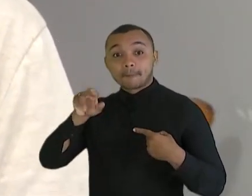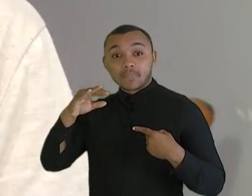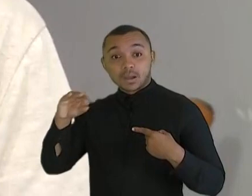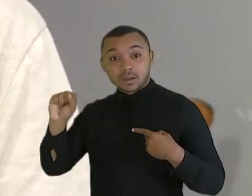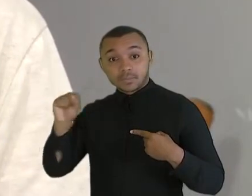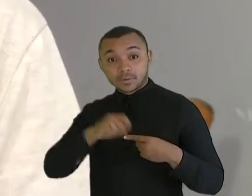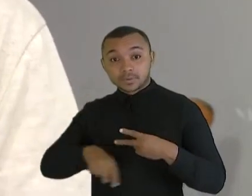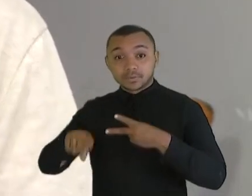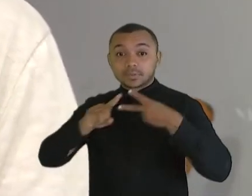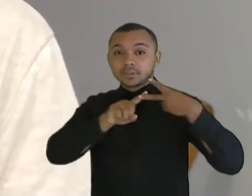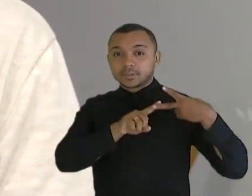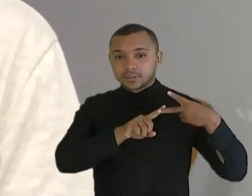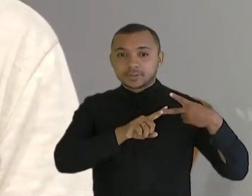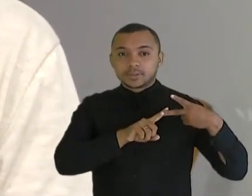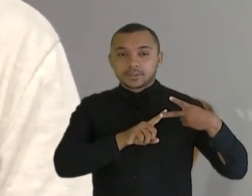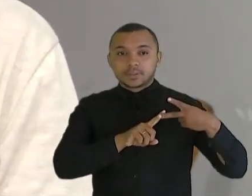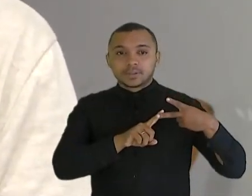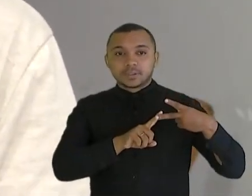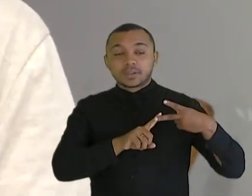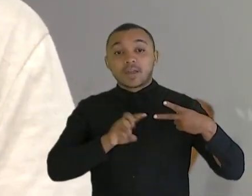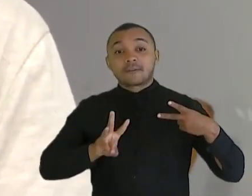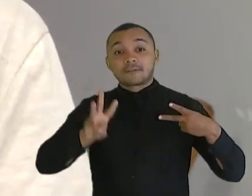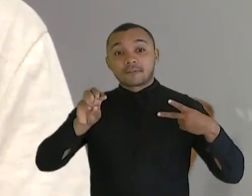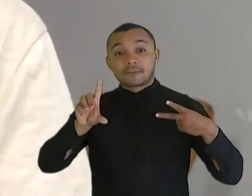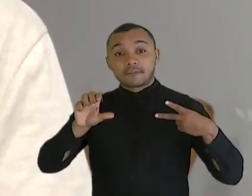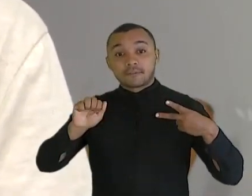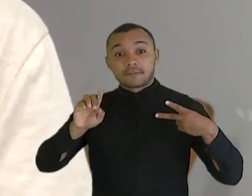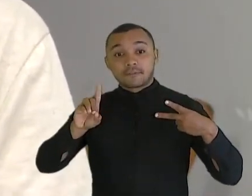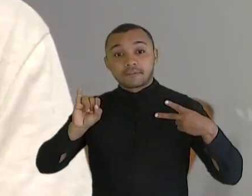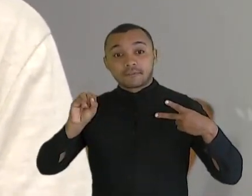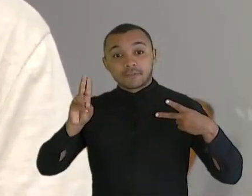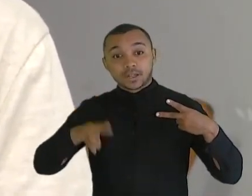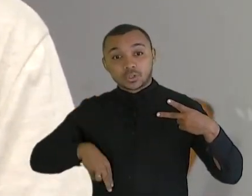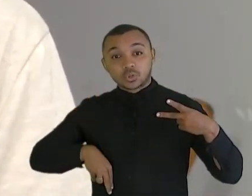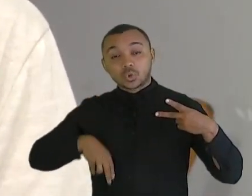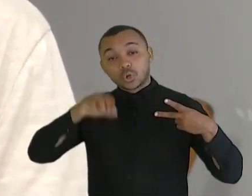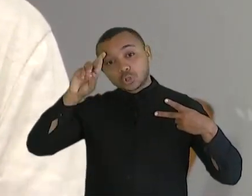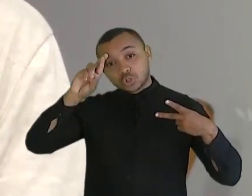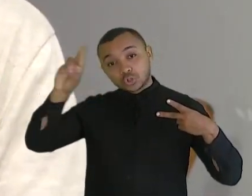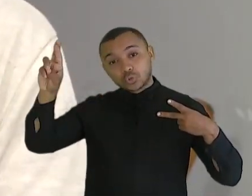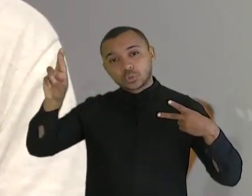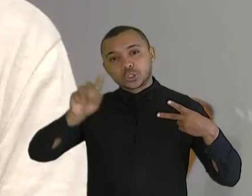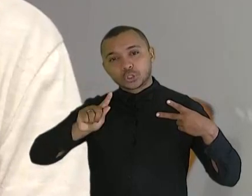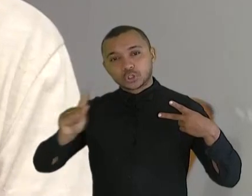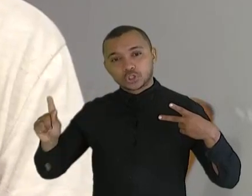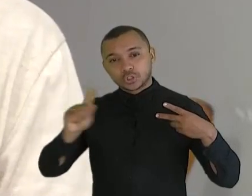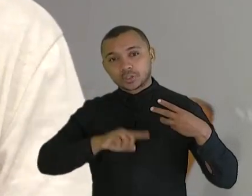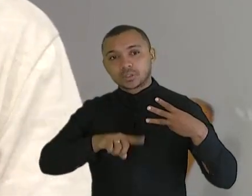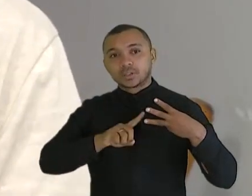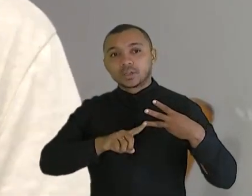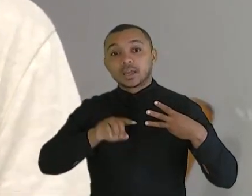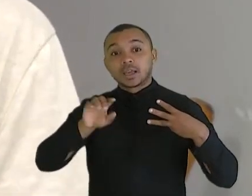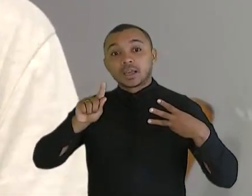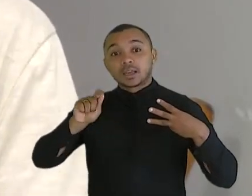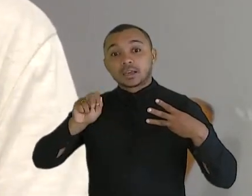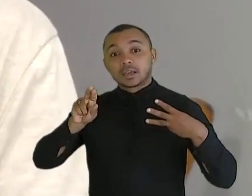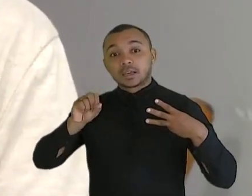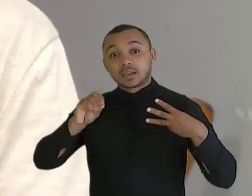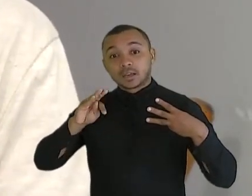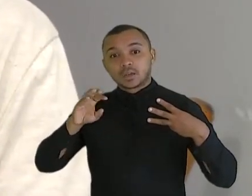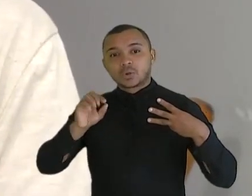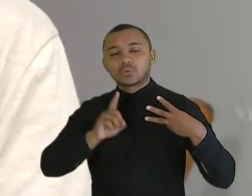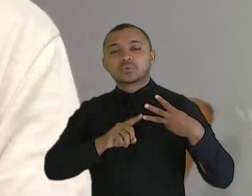e o Glauco Salles, que faz o diretor, o GG, e o L.C. Galeto, que faz um